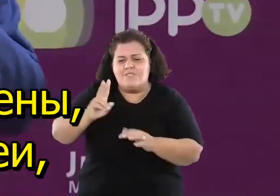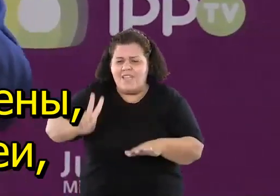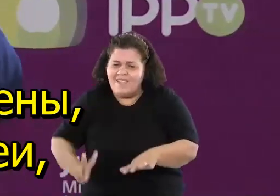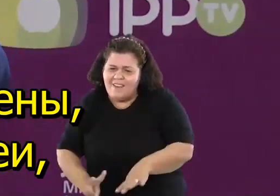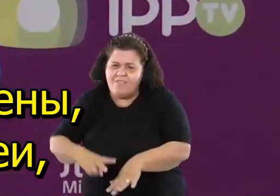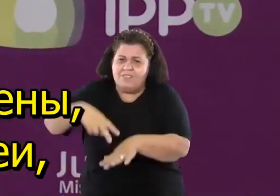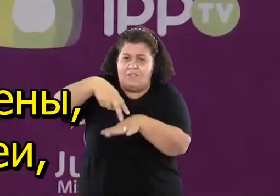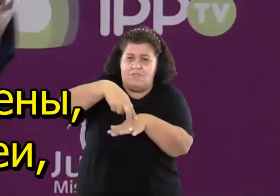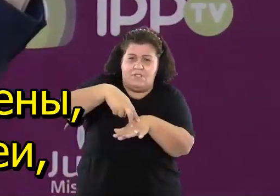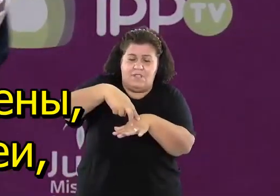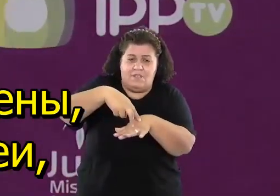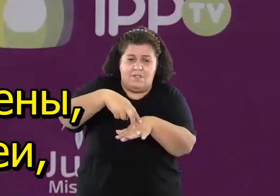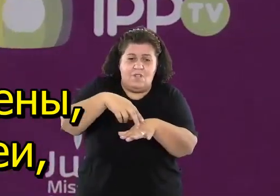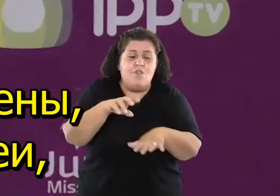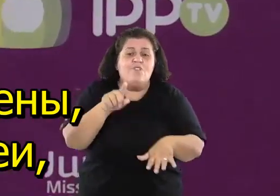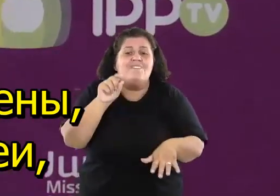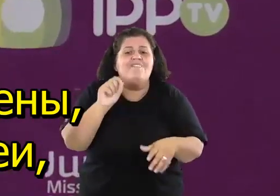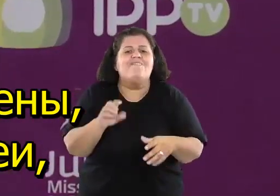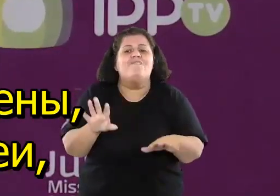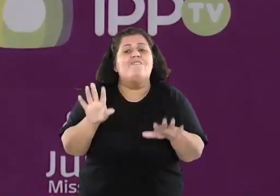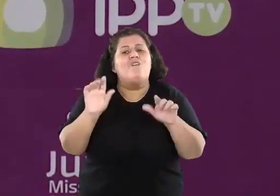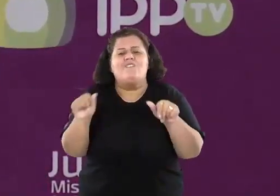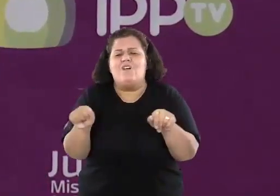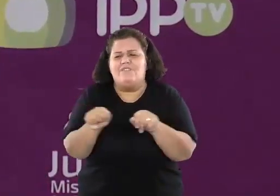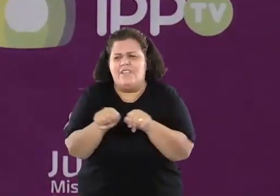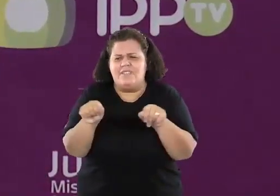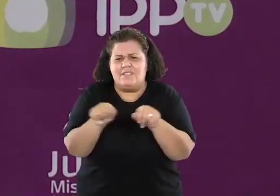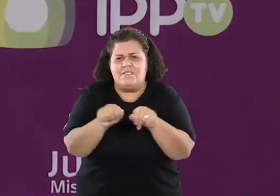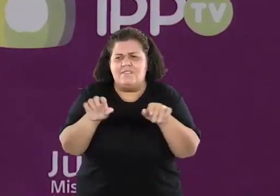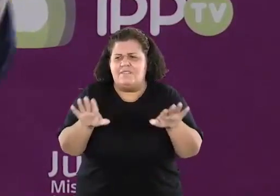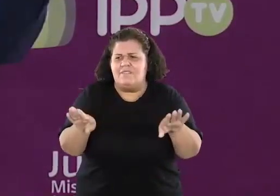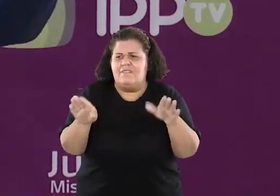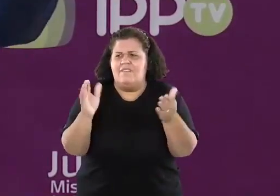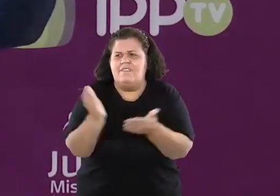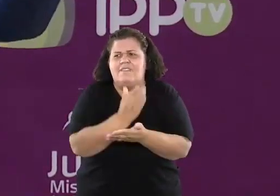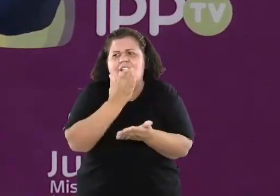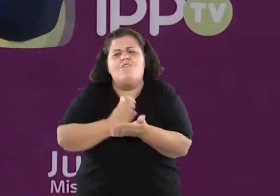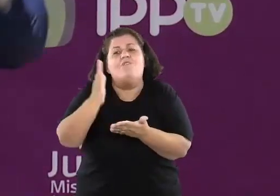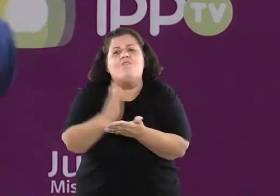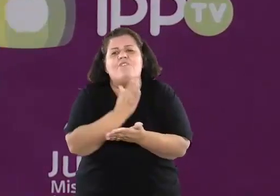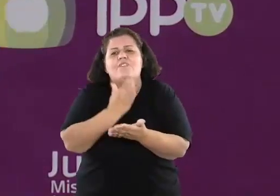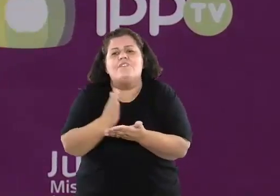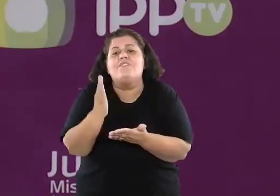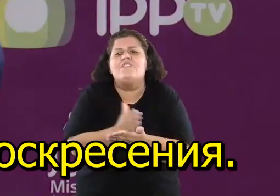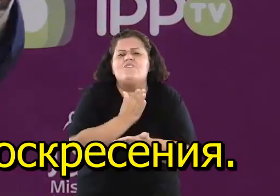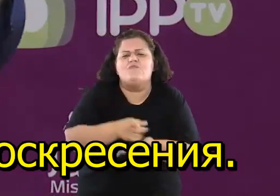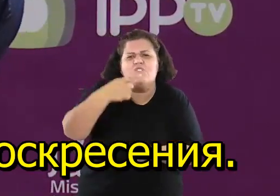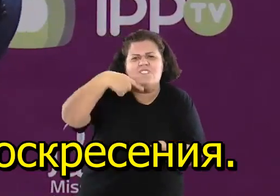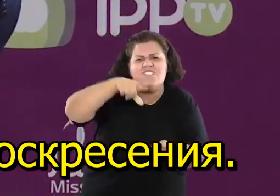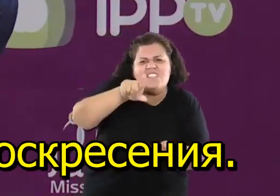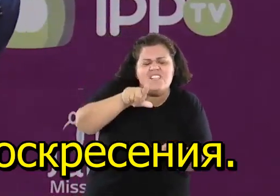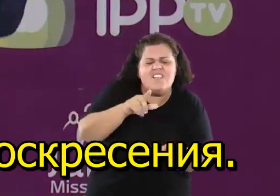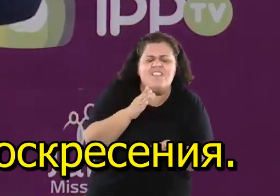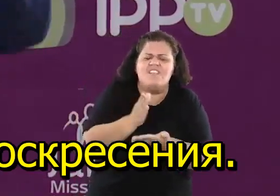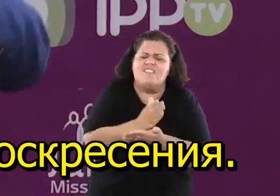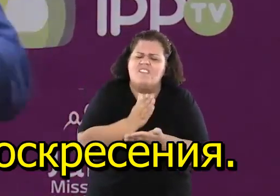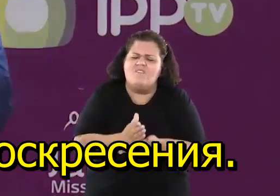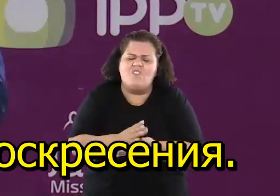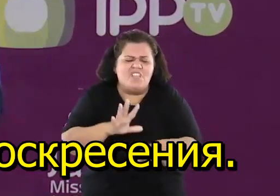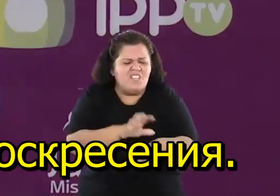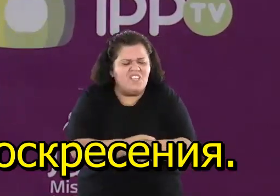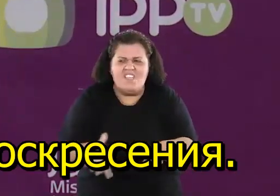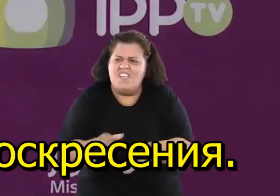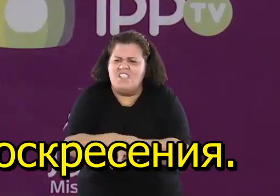Talvez você foi excluído, como estavam as mulheres da Galileia, e Jesus hoje quer colocar honra na sua vida e fazer de você testemunha da